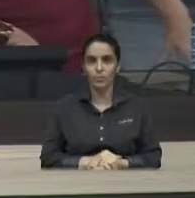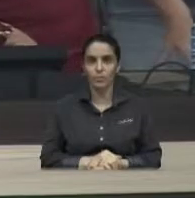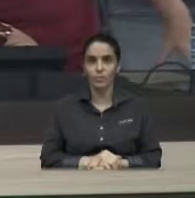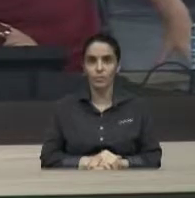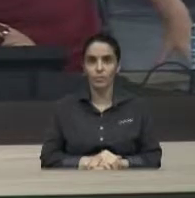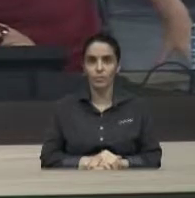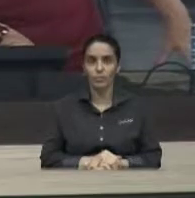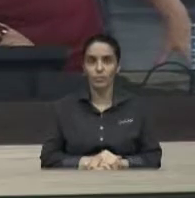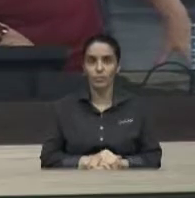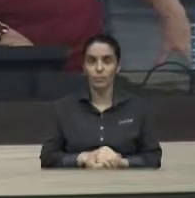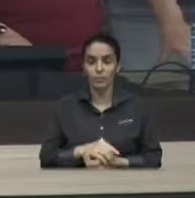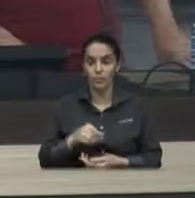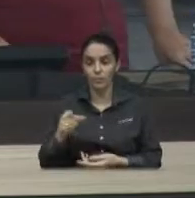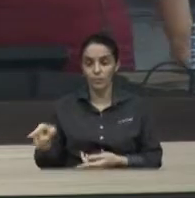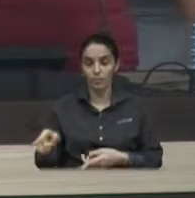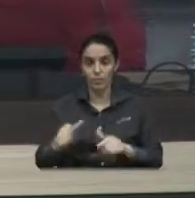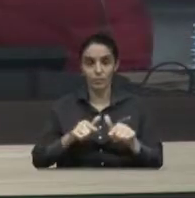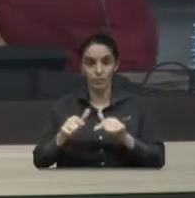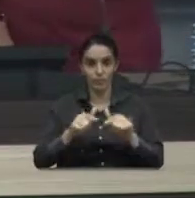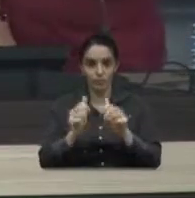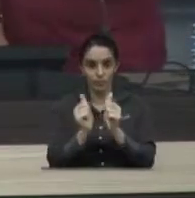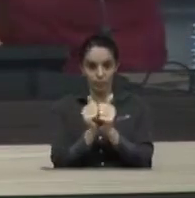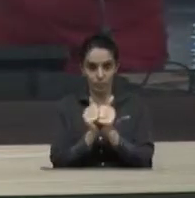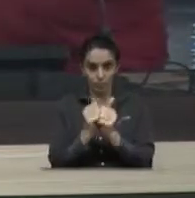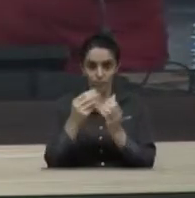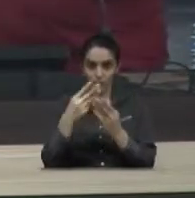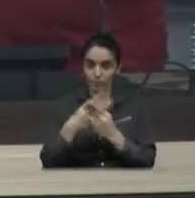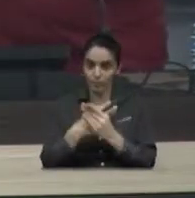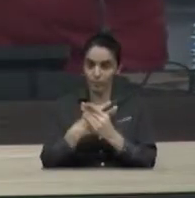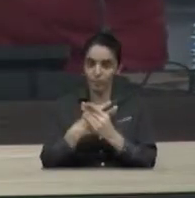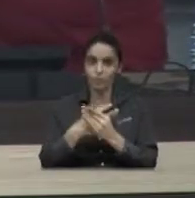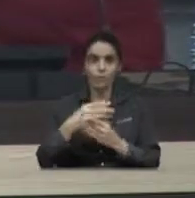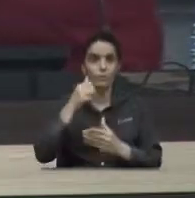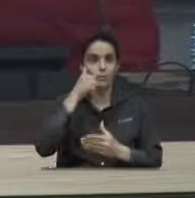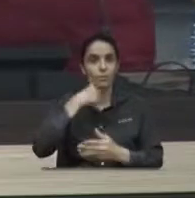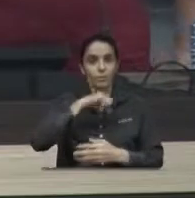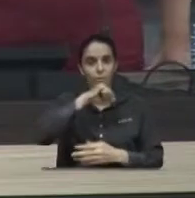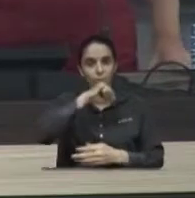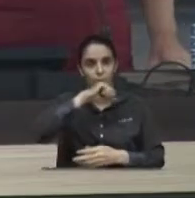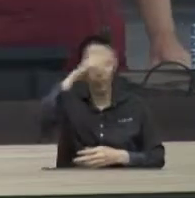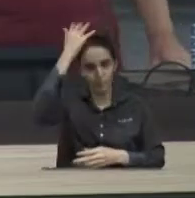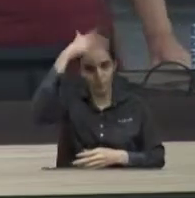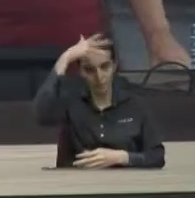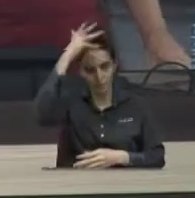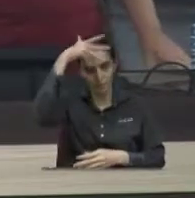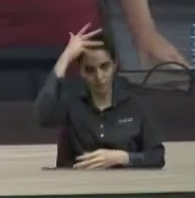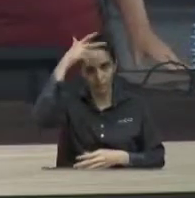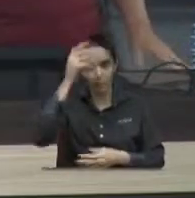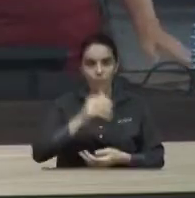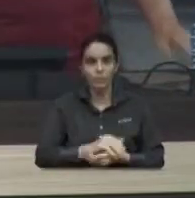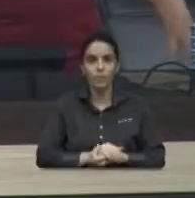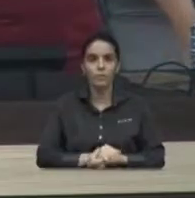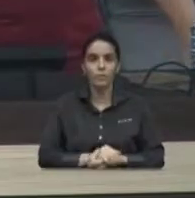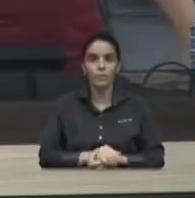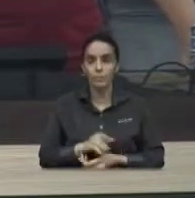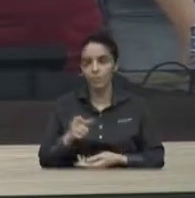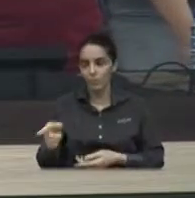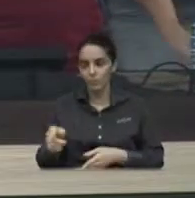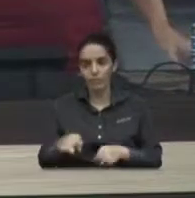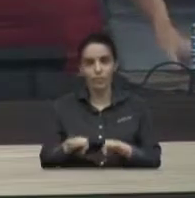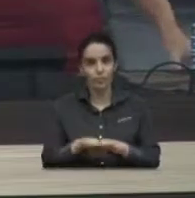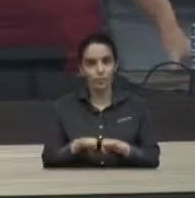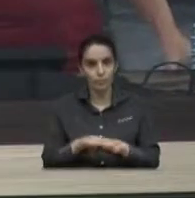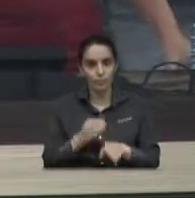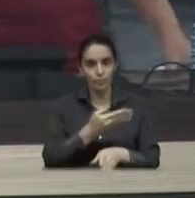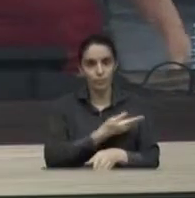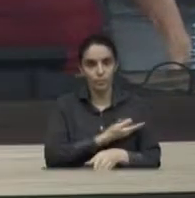Câmara da minha mãe e também do pai do doutor Rafael, doutora Daí, a